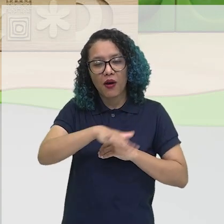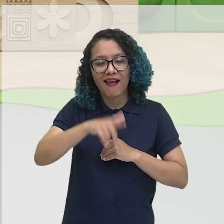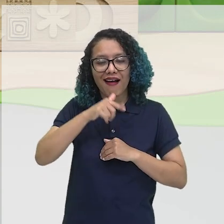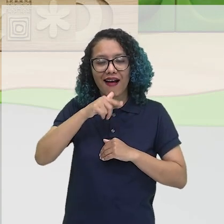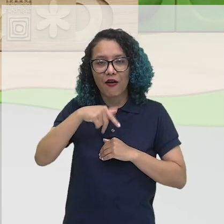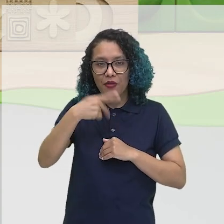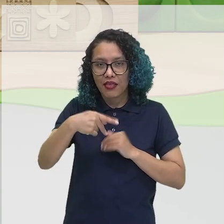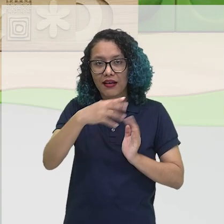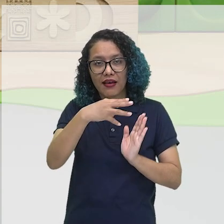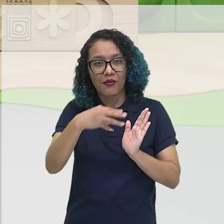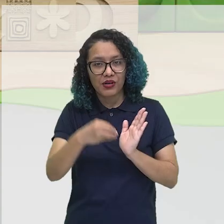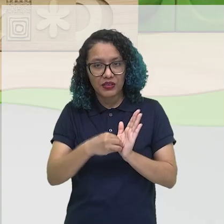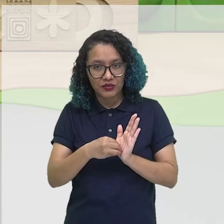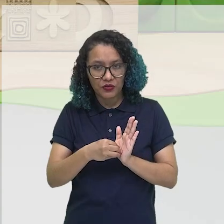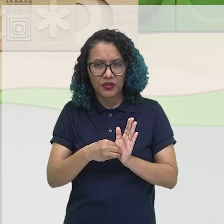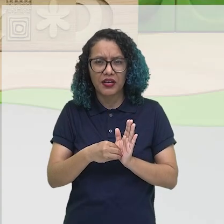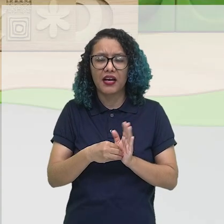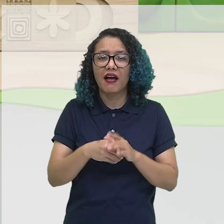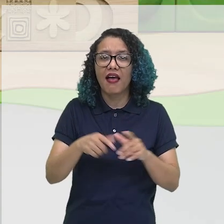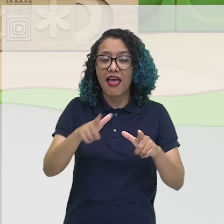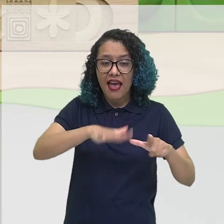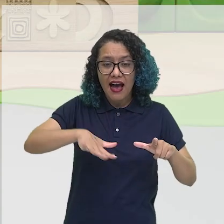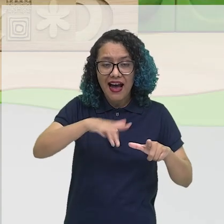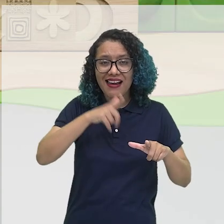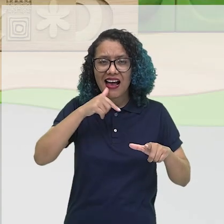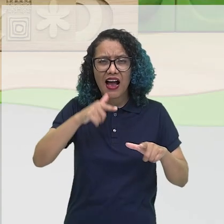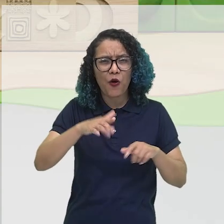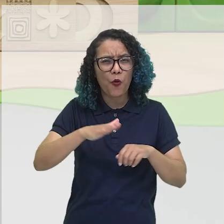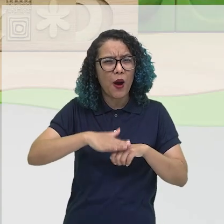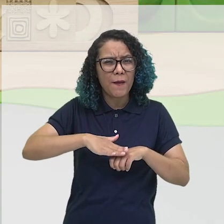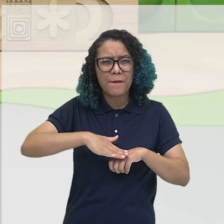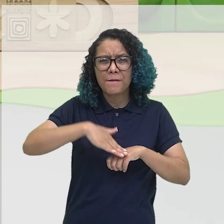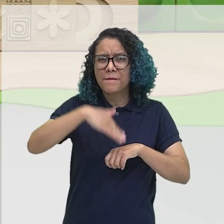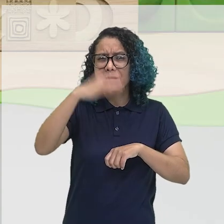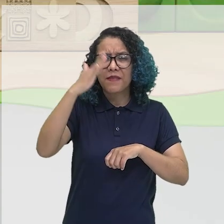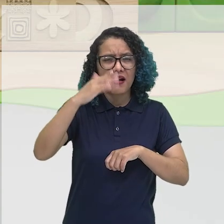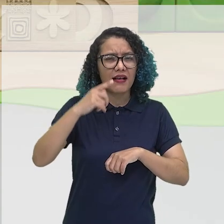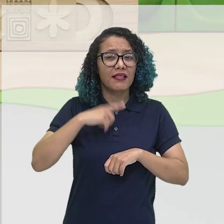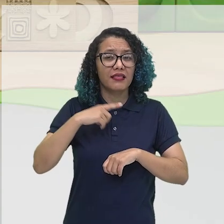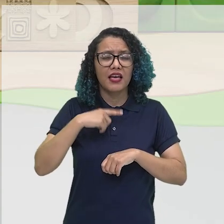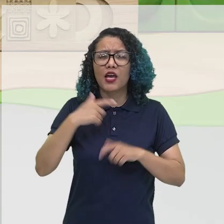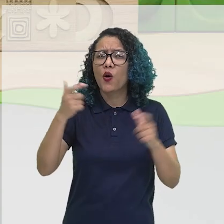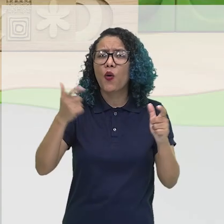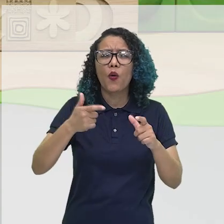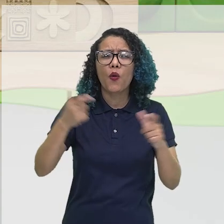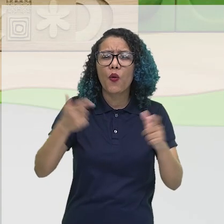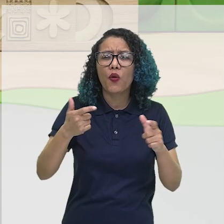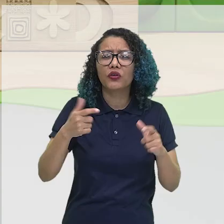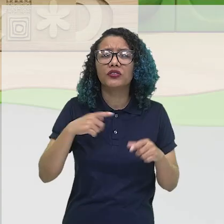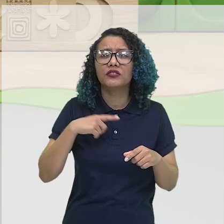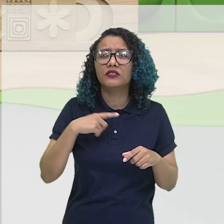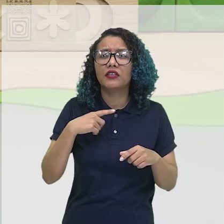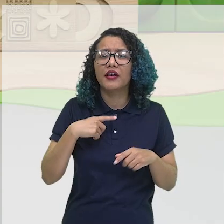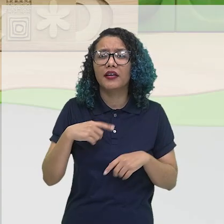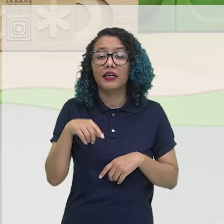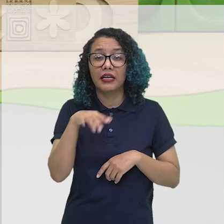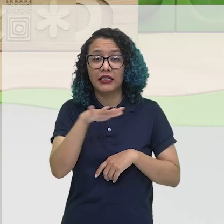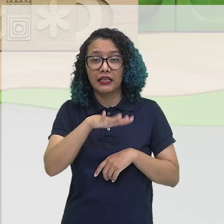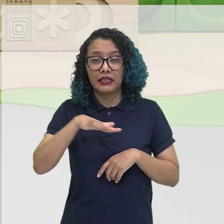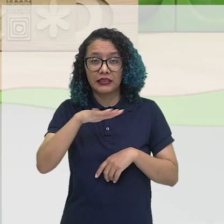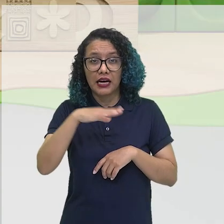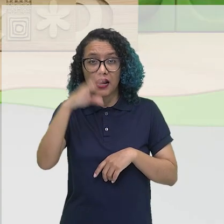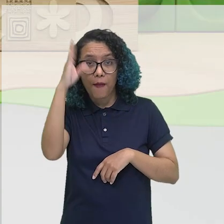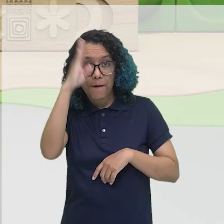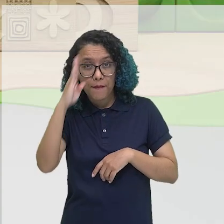que é a maior bacia hidrográfica do mundo, que está situado, nos territórios